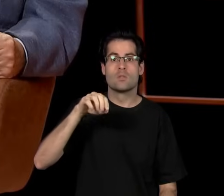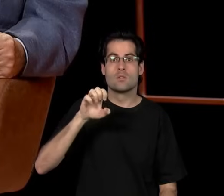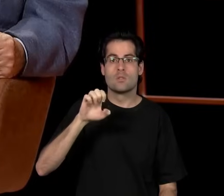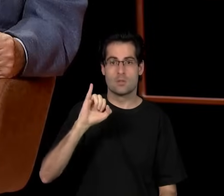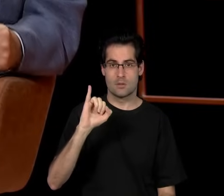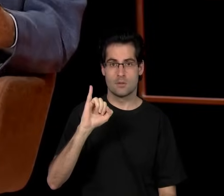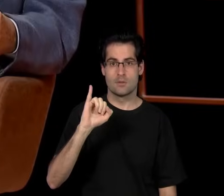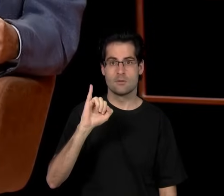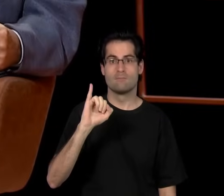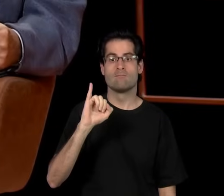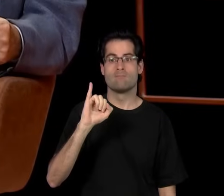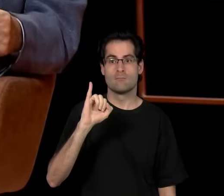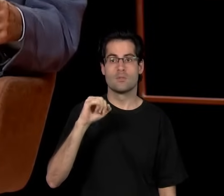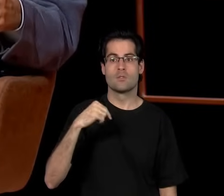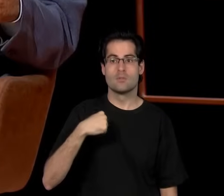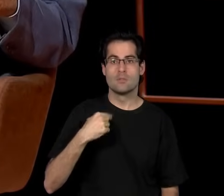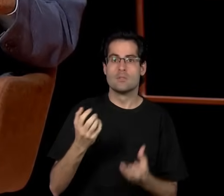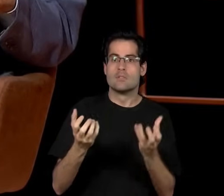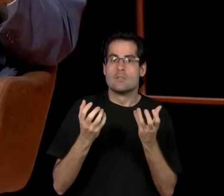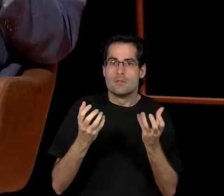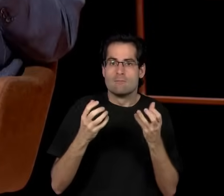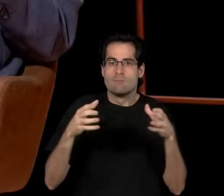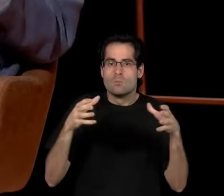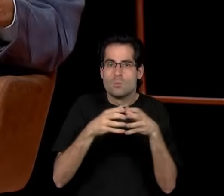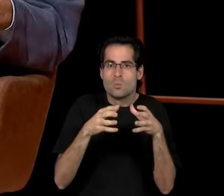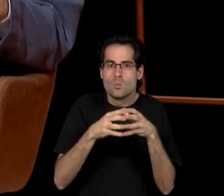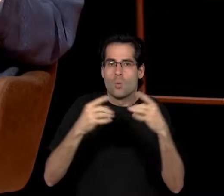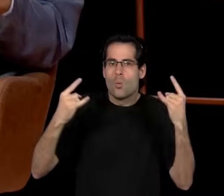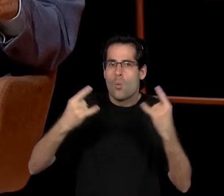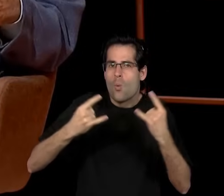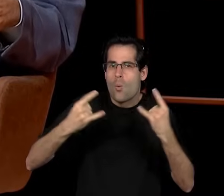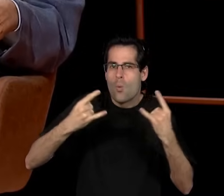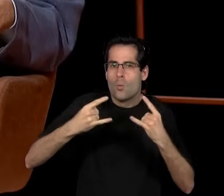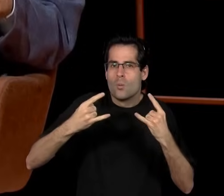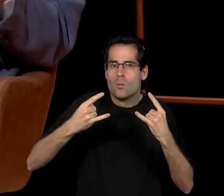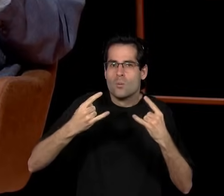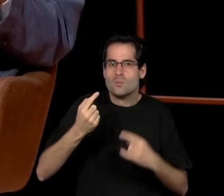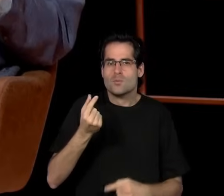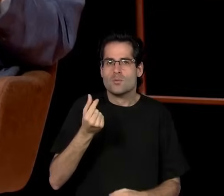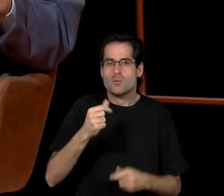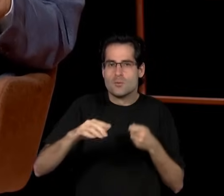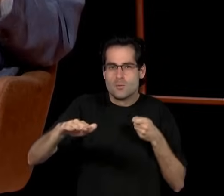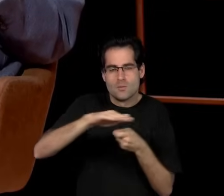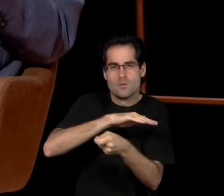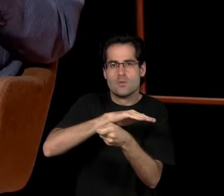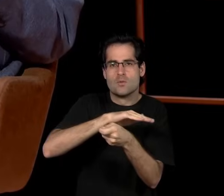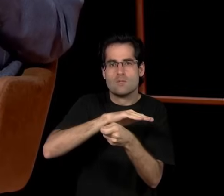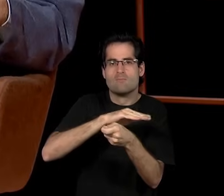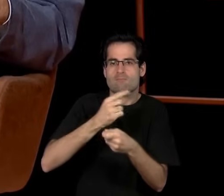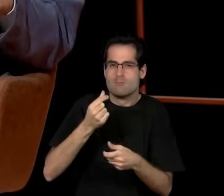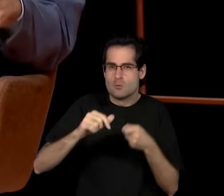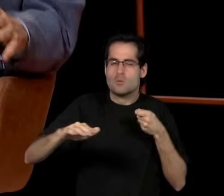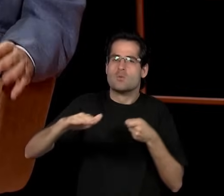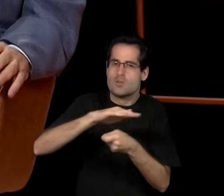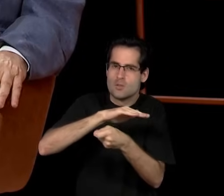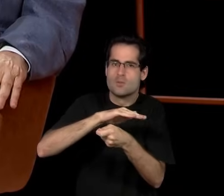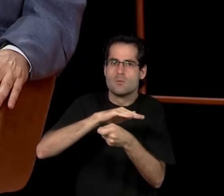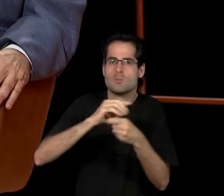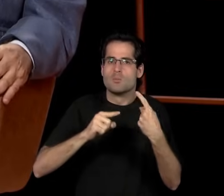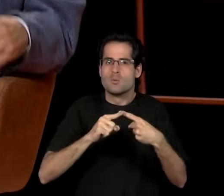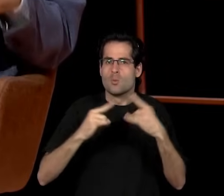de estourar uma banda de rock e vou investir o que for. Eu quero investir porque é o momento do rock,